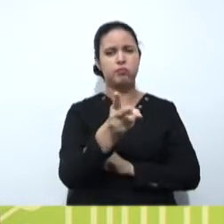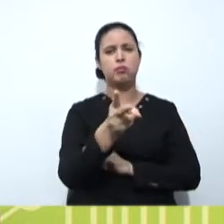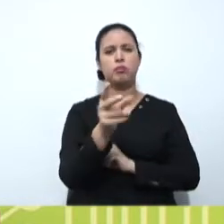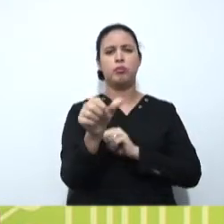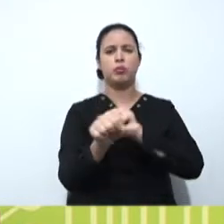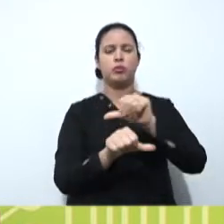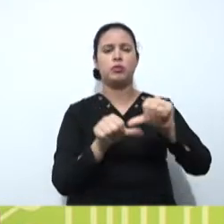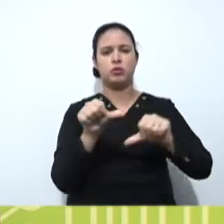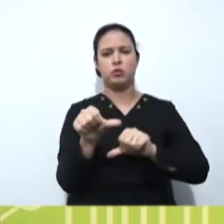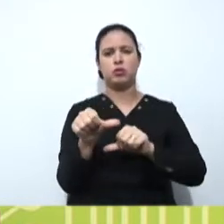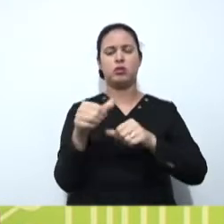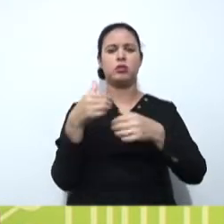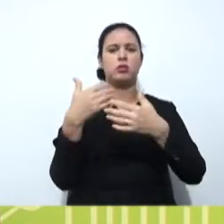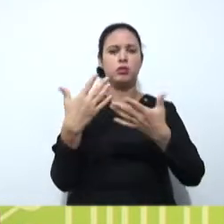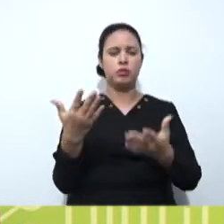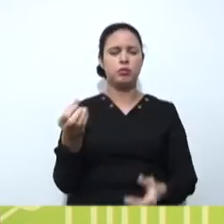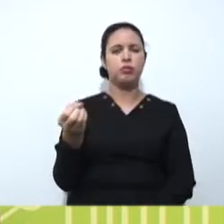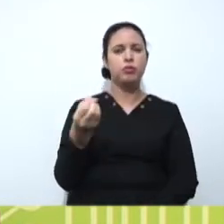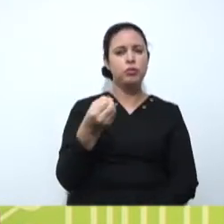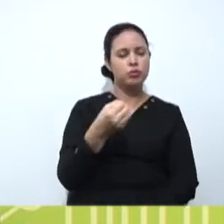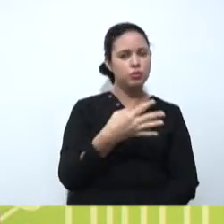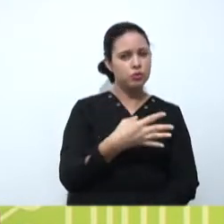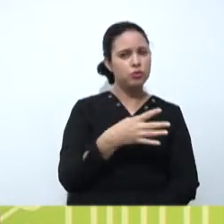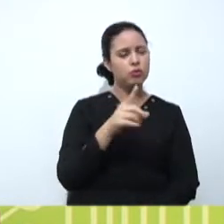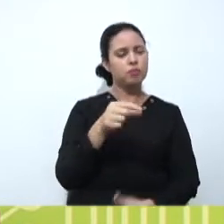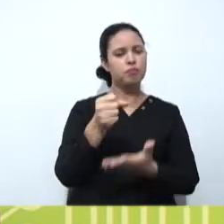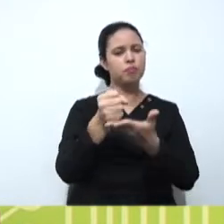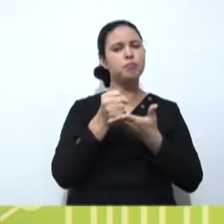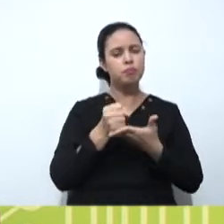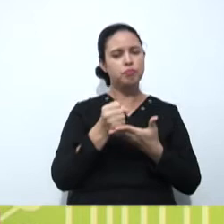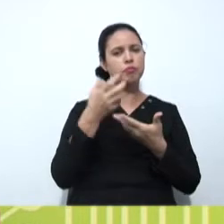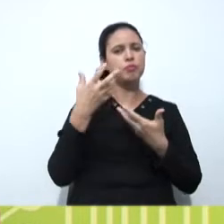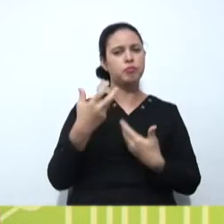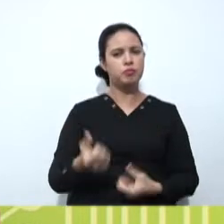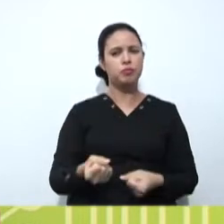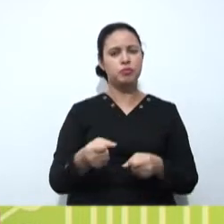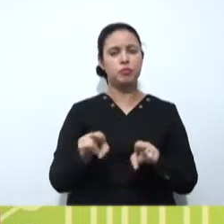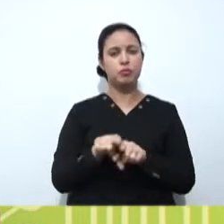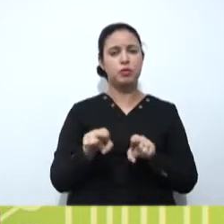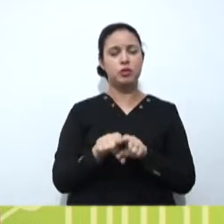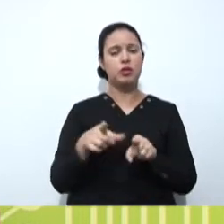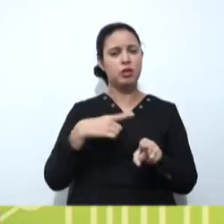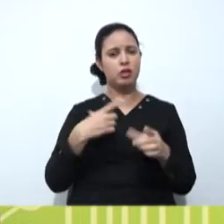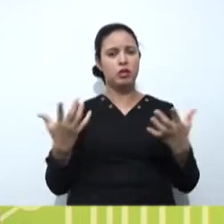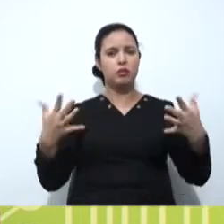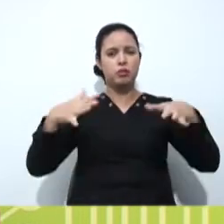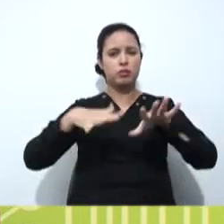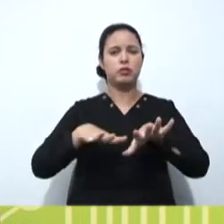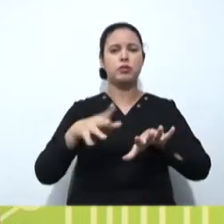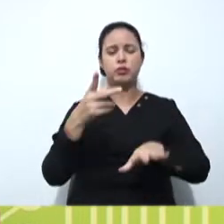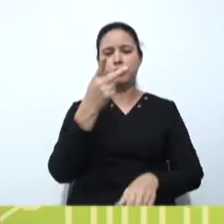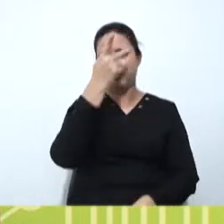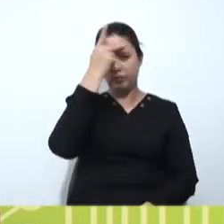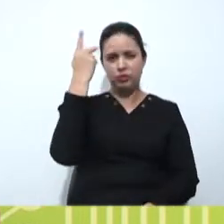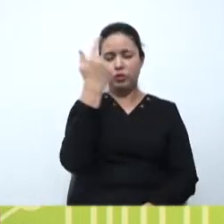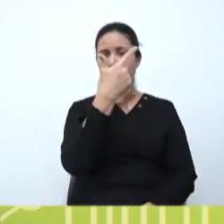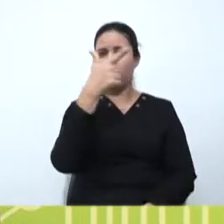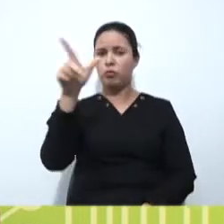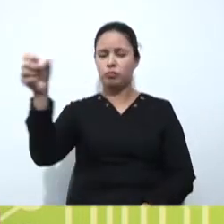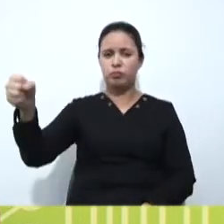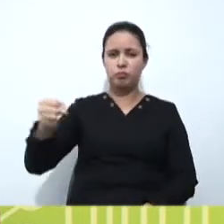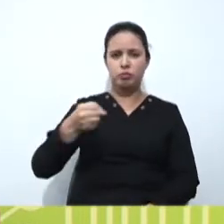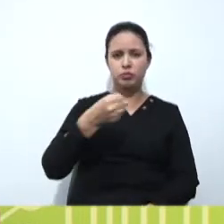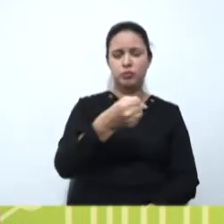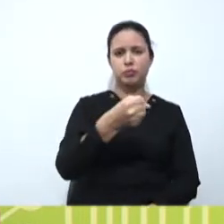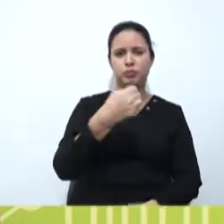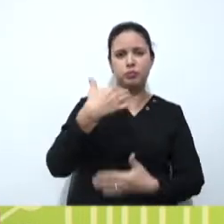Então, o novo, às vezes, é muito bem-vindo e traz também a inclusão de outras pessoas no processo de mercado. Olha